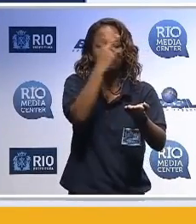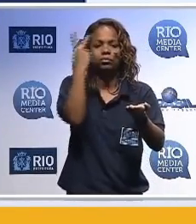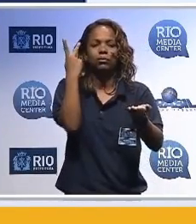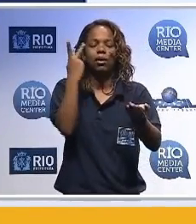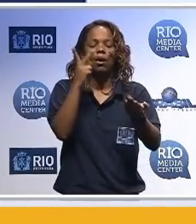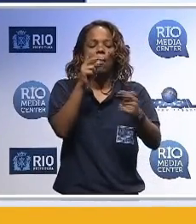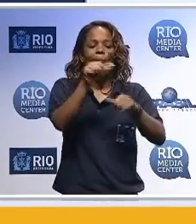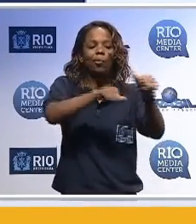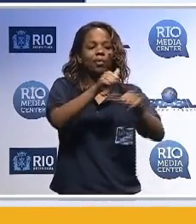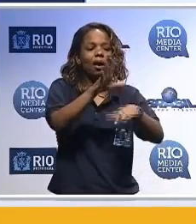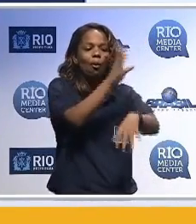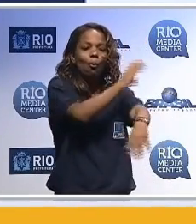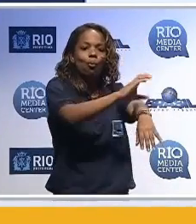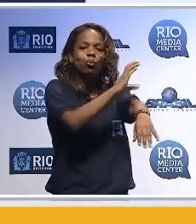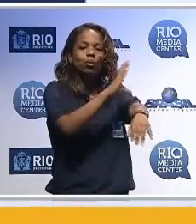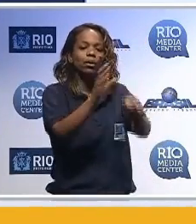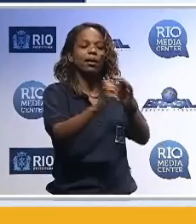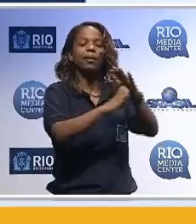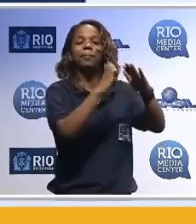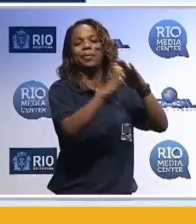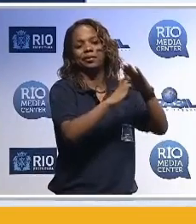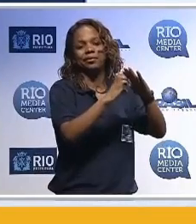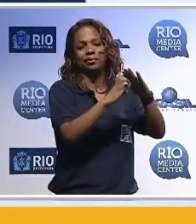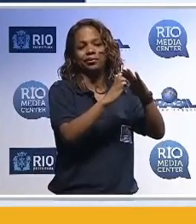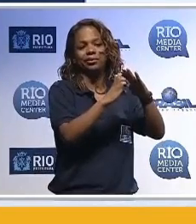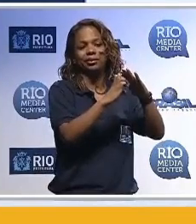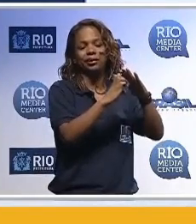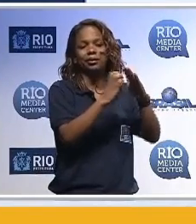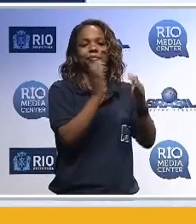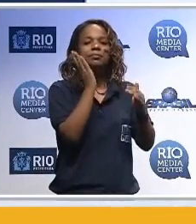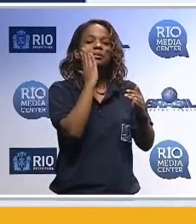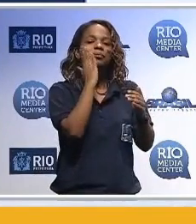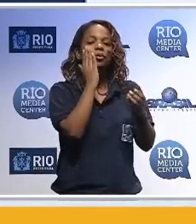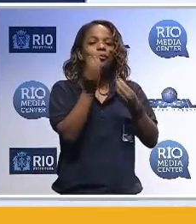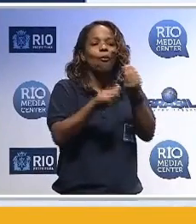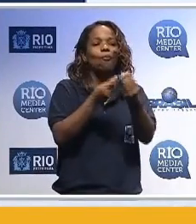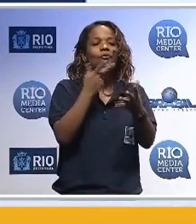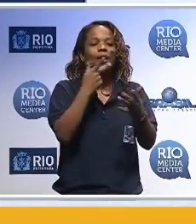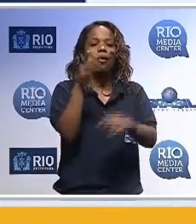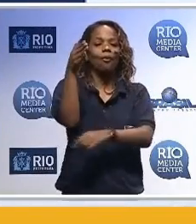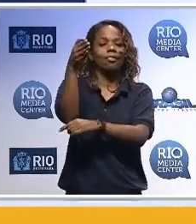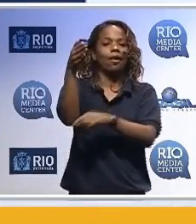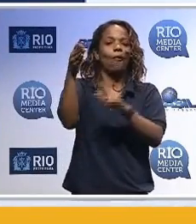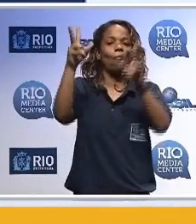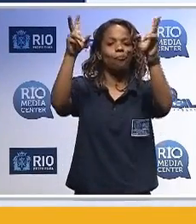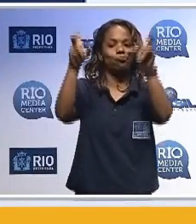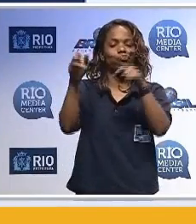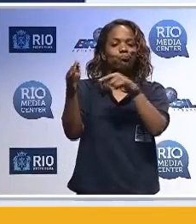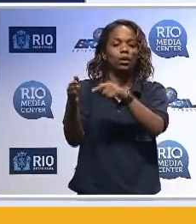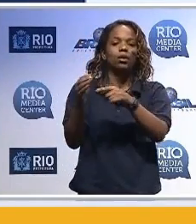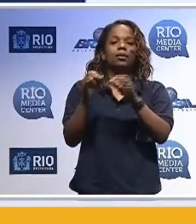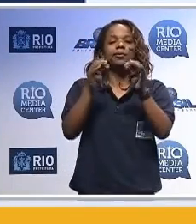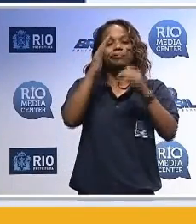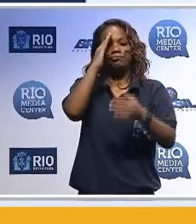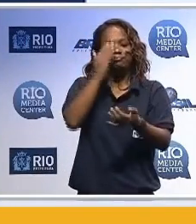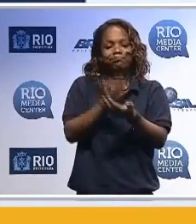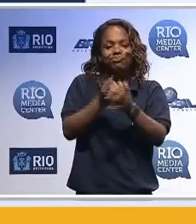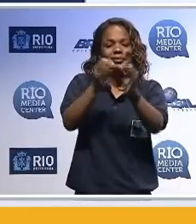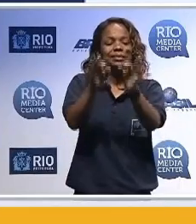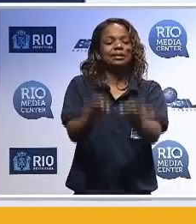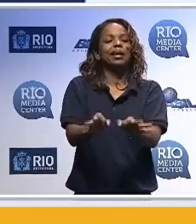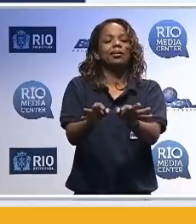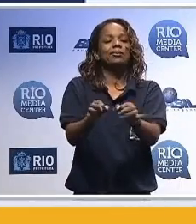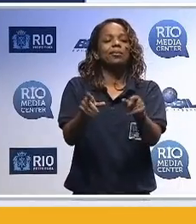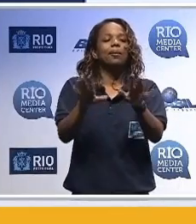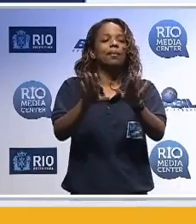cultura do empresariado com relação a que tu falasse nos hotéis, né? A gente tem certeza disso. Eu acho que a